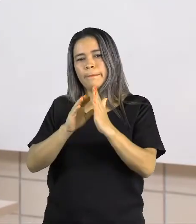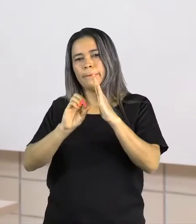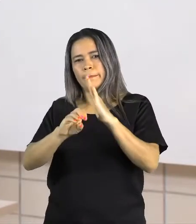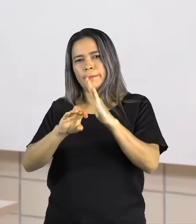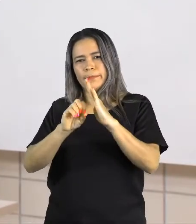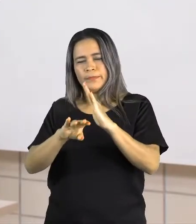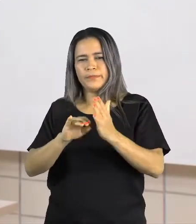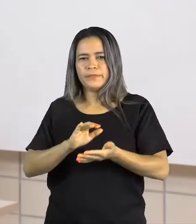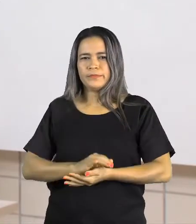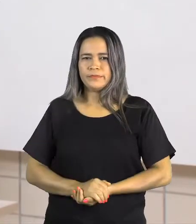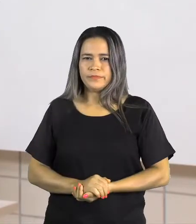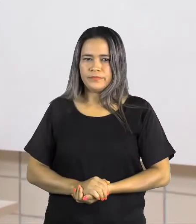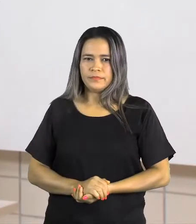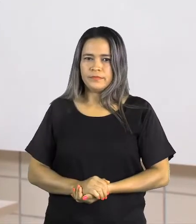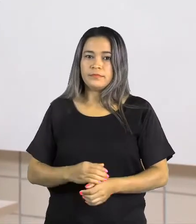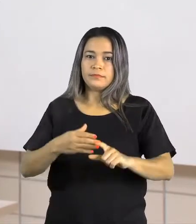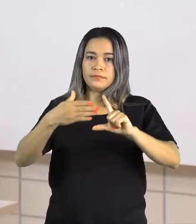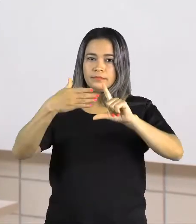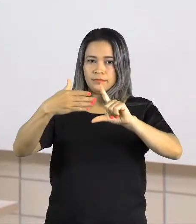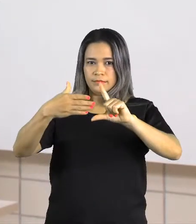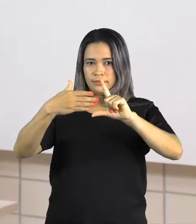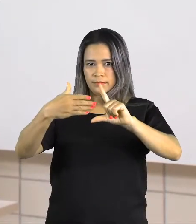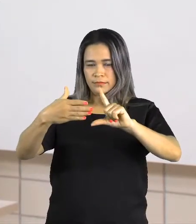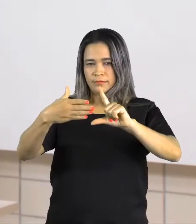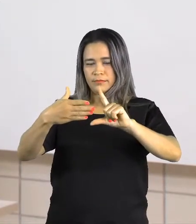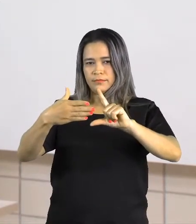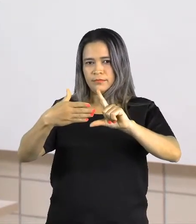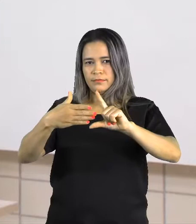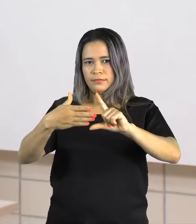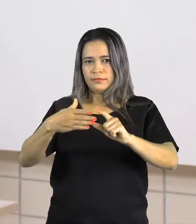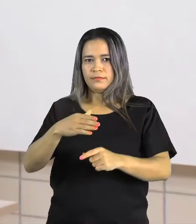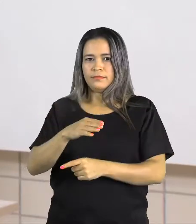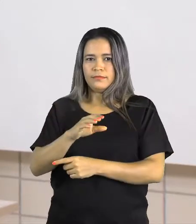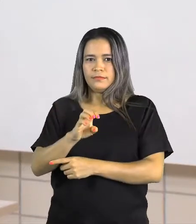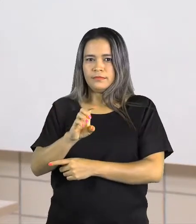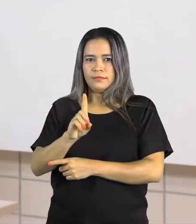School. A nossa plataforma